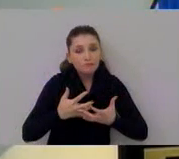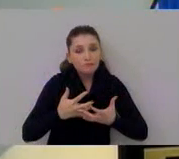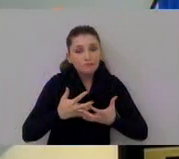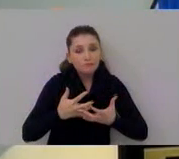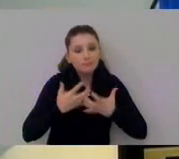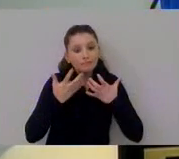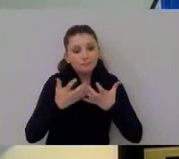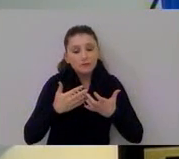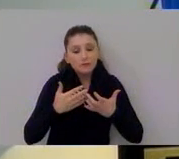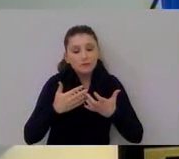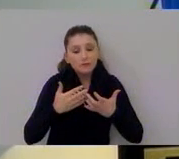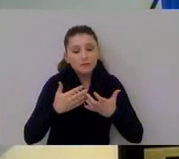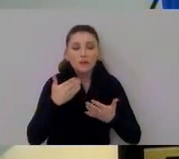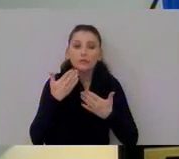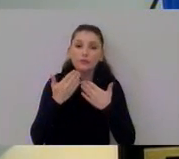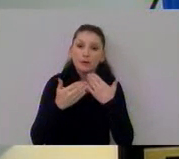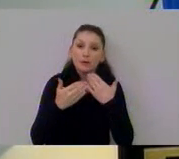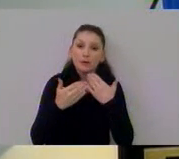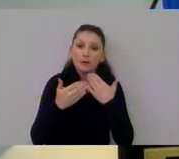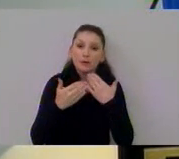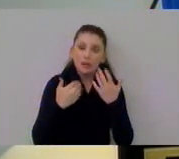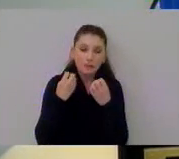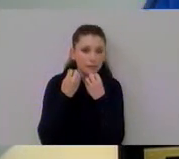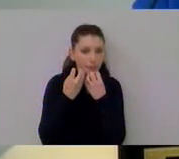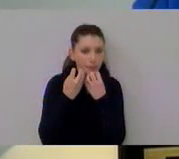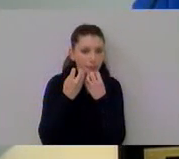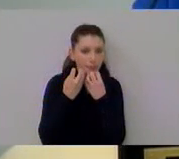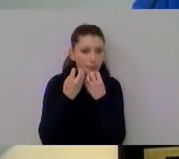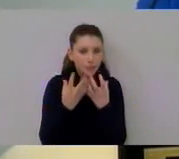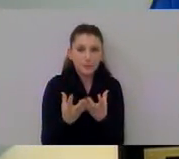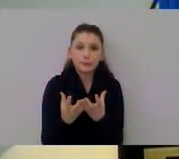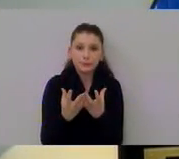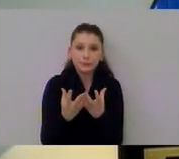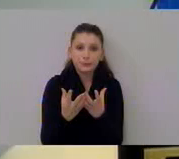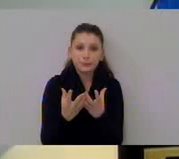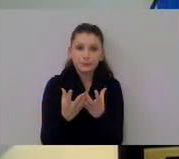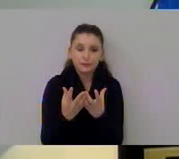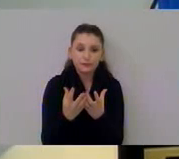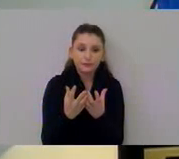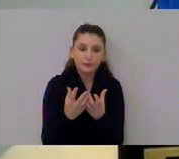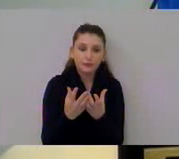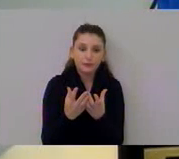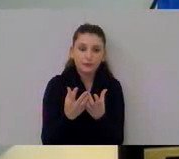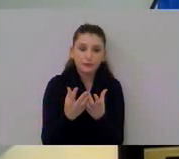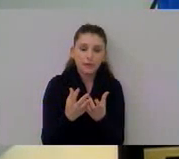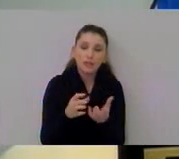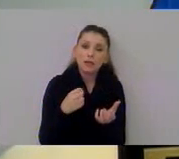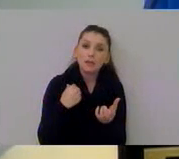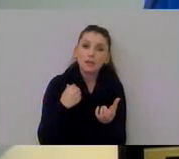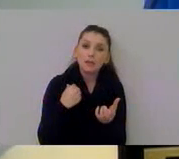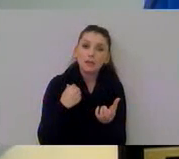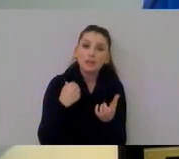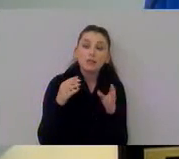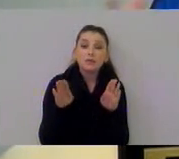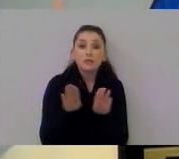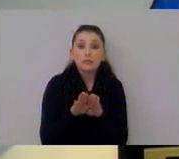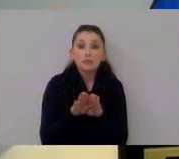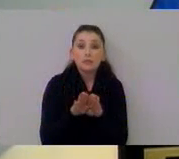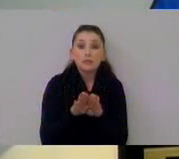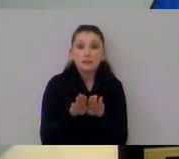Acrescento no Ana Maria, por exemplo, além de todas as reivindicações,